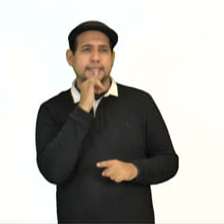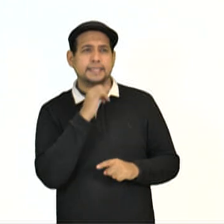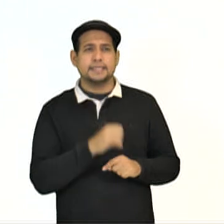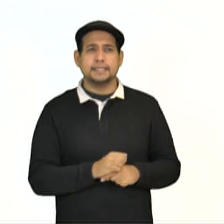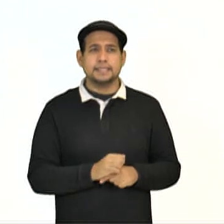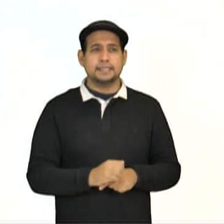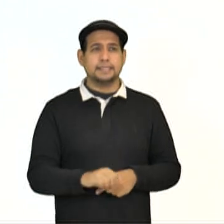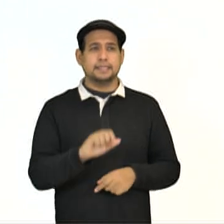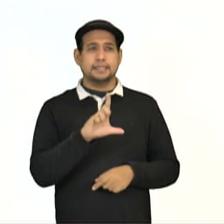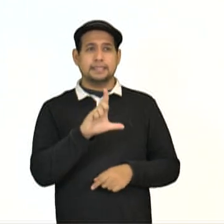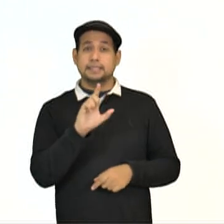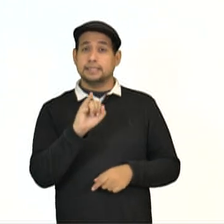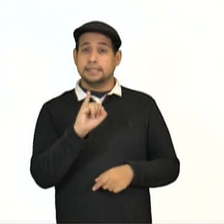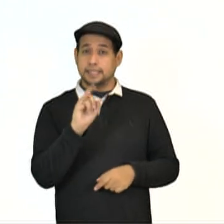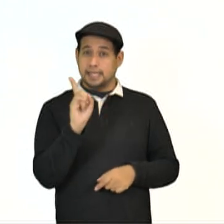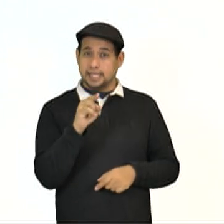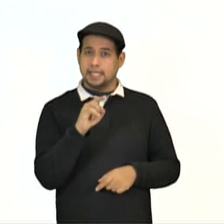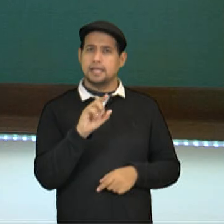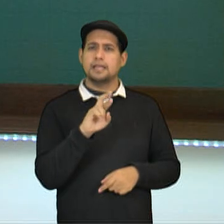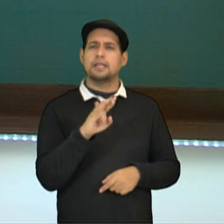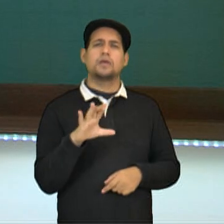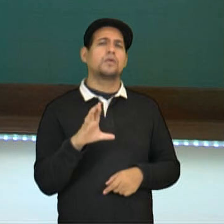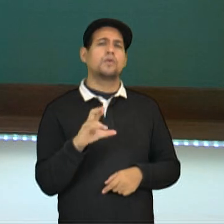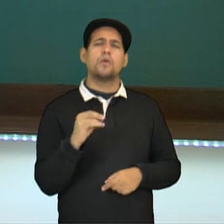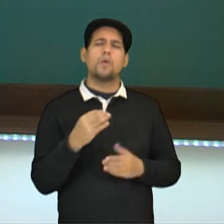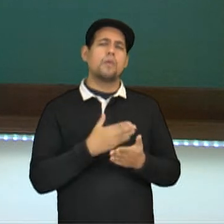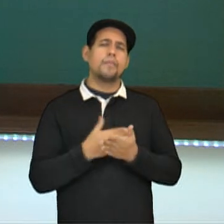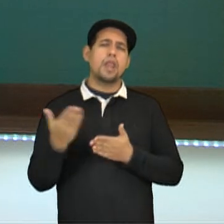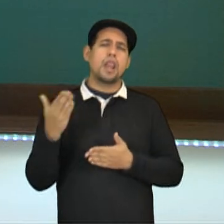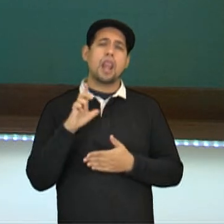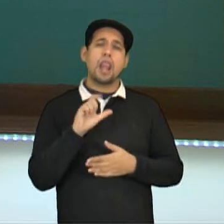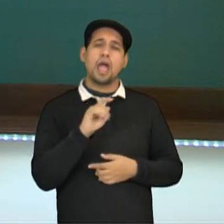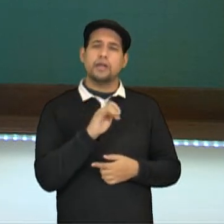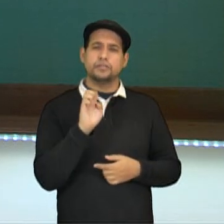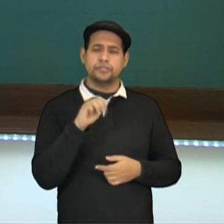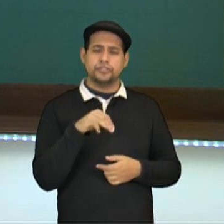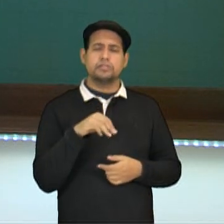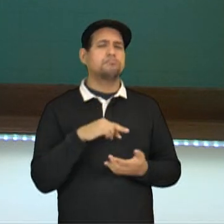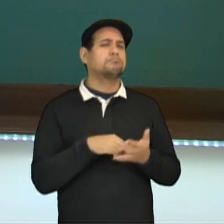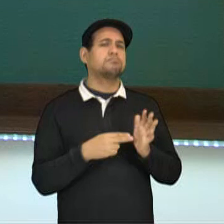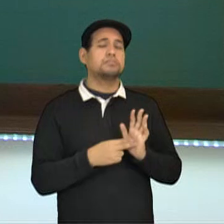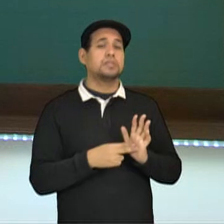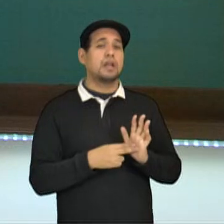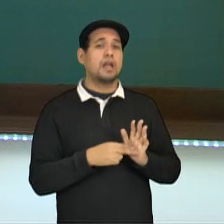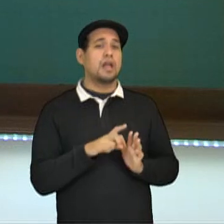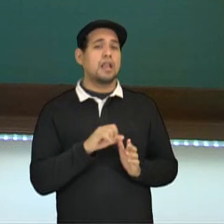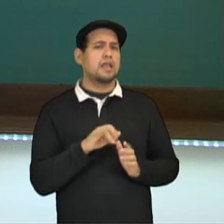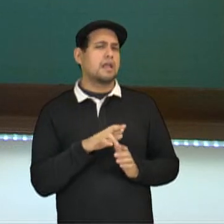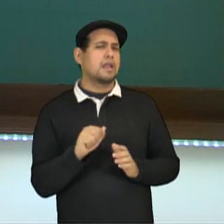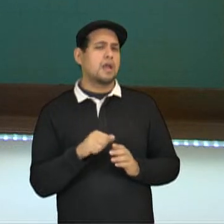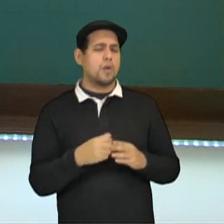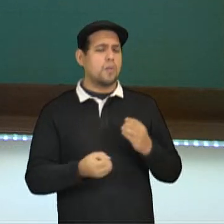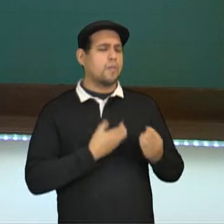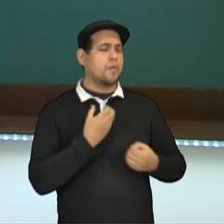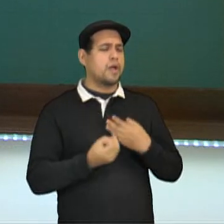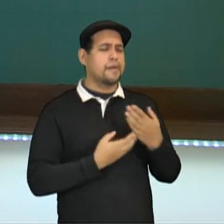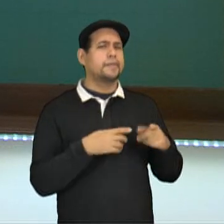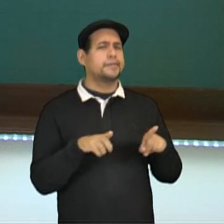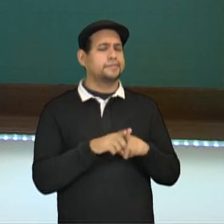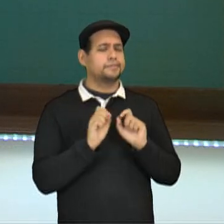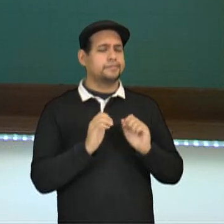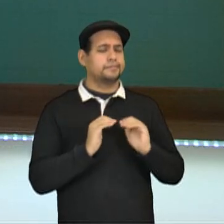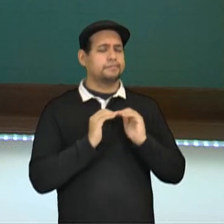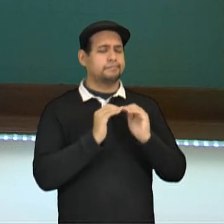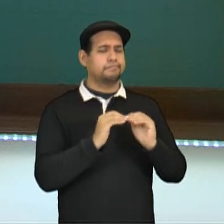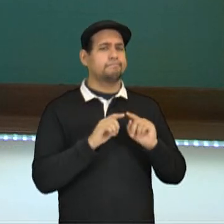vem do latim, lírico, que significa, na verdade, um instrumento que se chama lira. Quer dizer que o poema ele também pode ser acompanhado